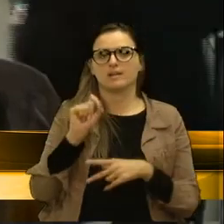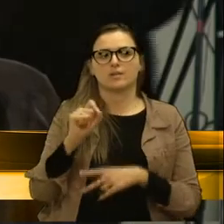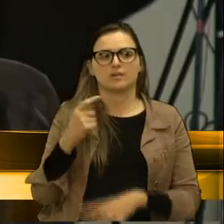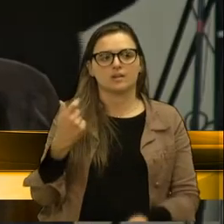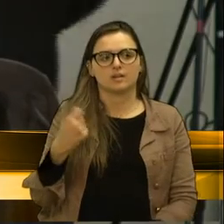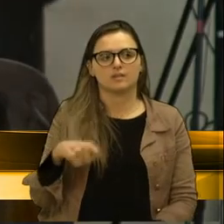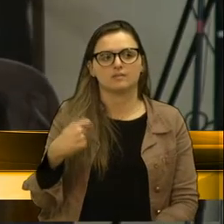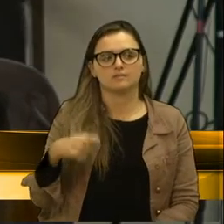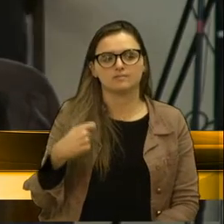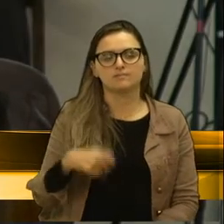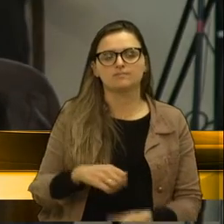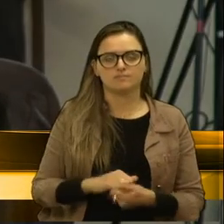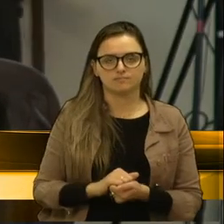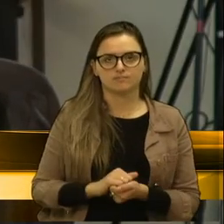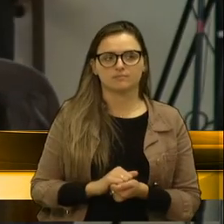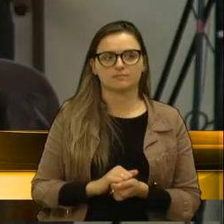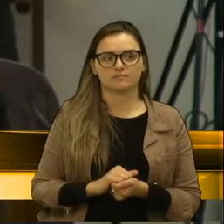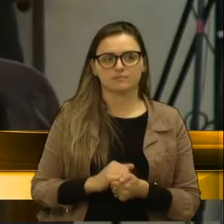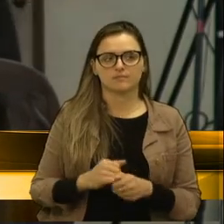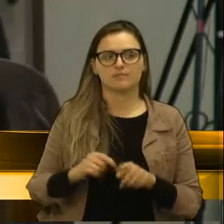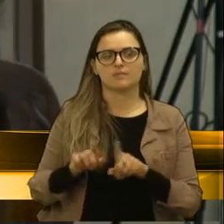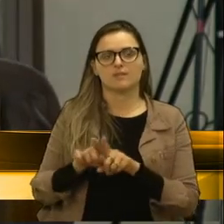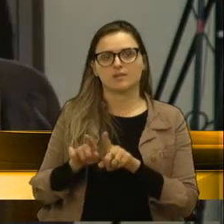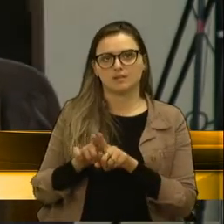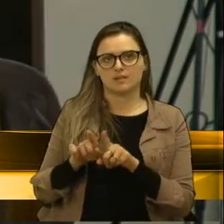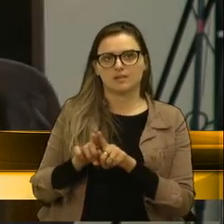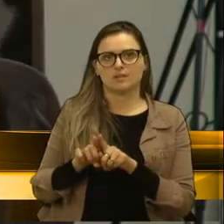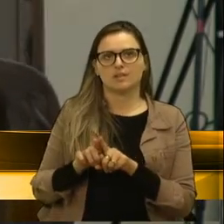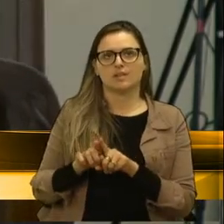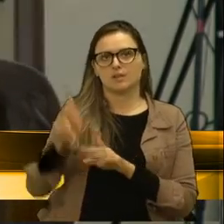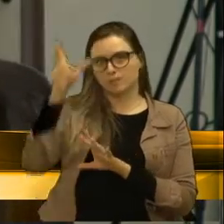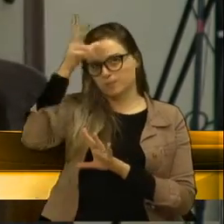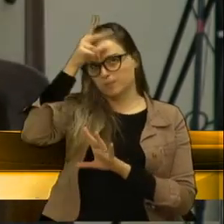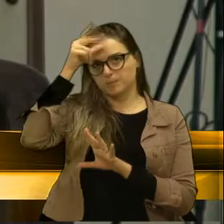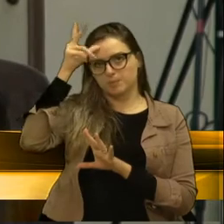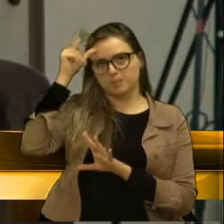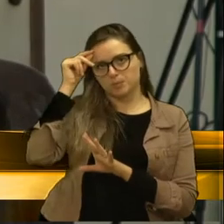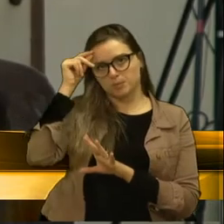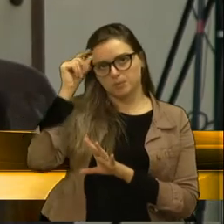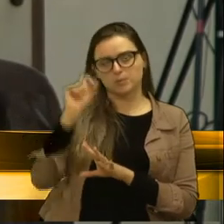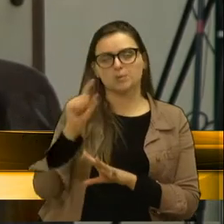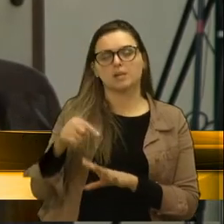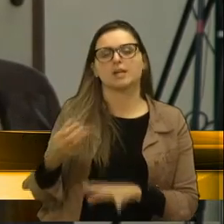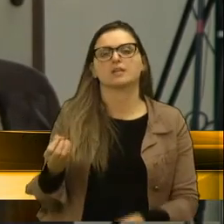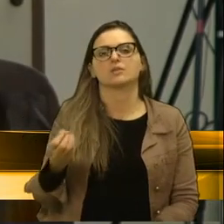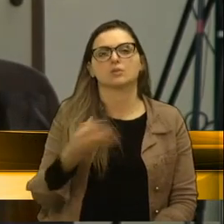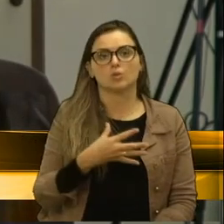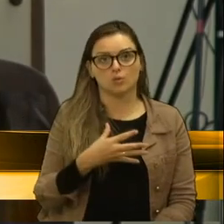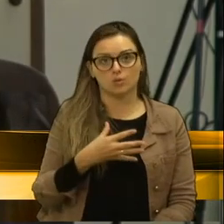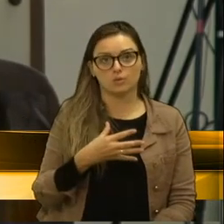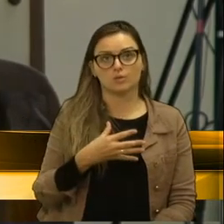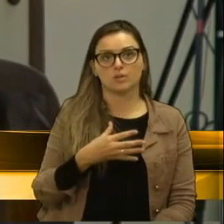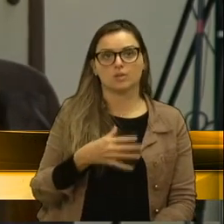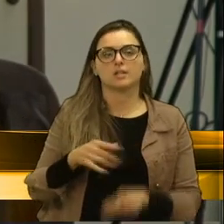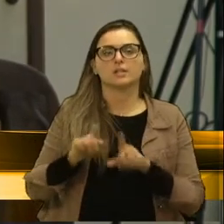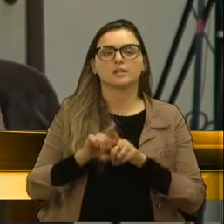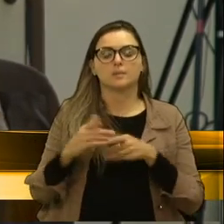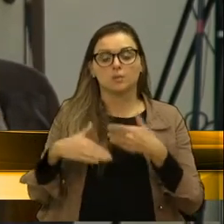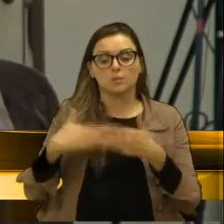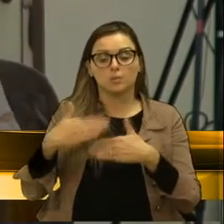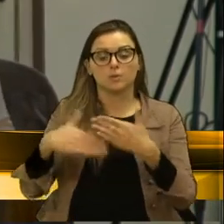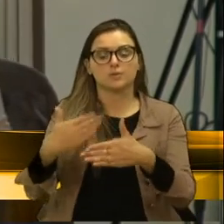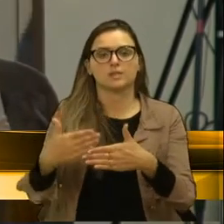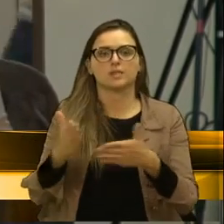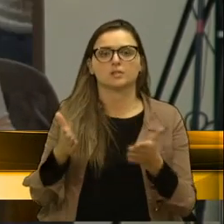necessidade de nós trazer para o mundo público a modernização de processos que